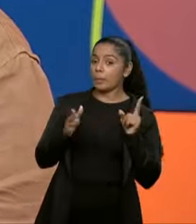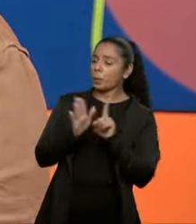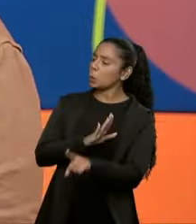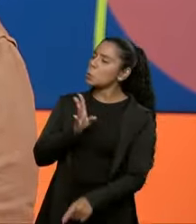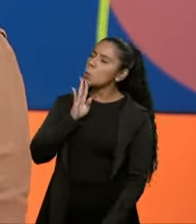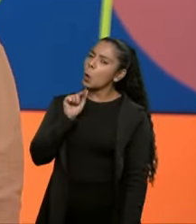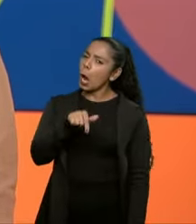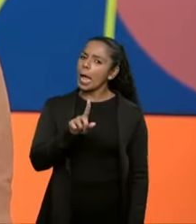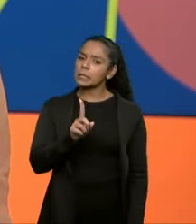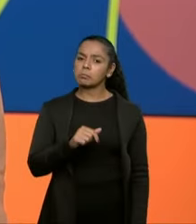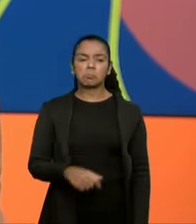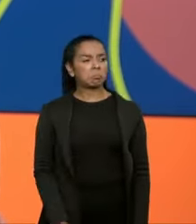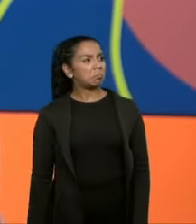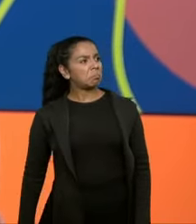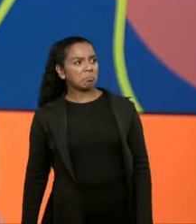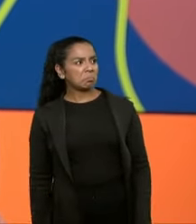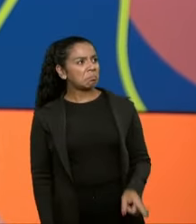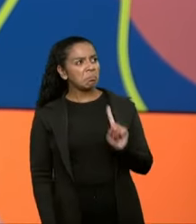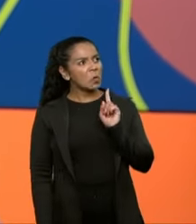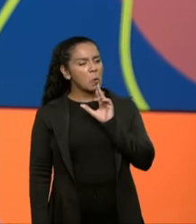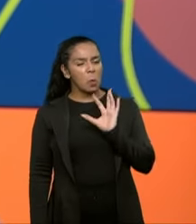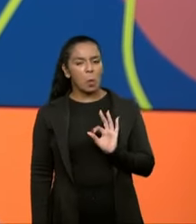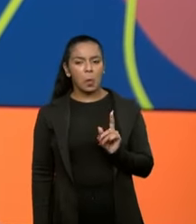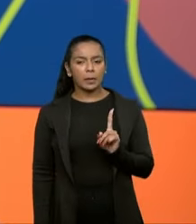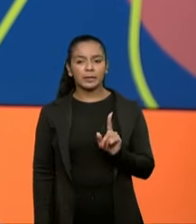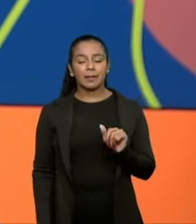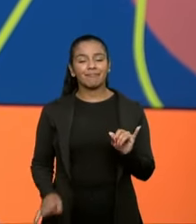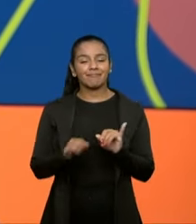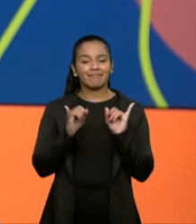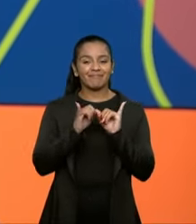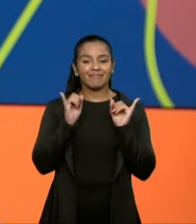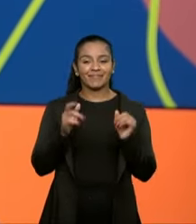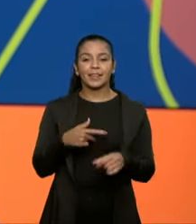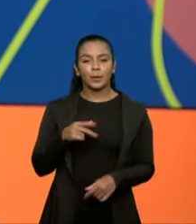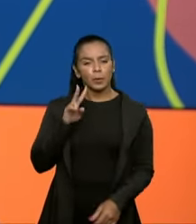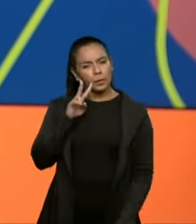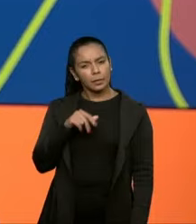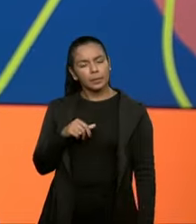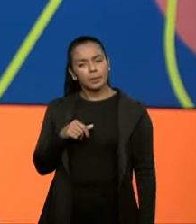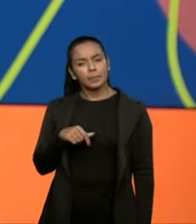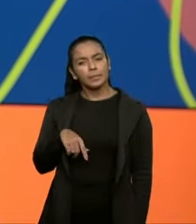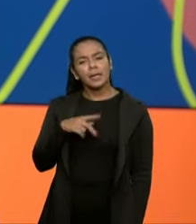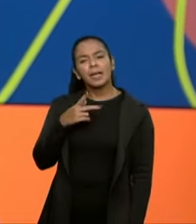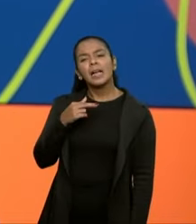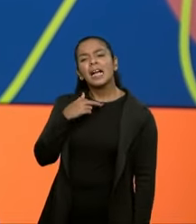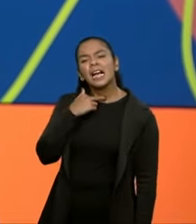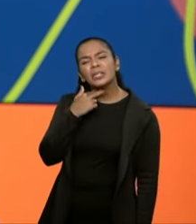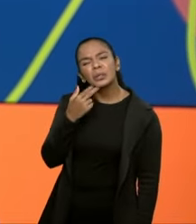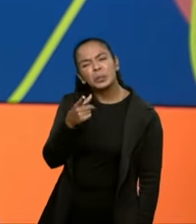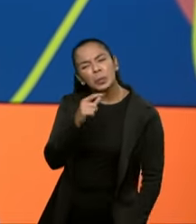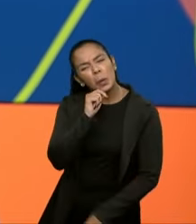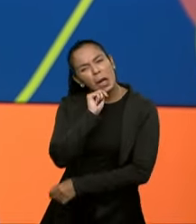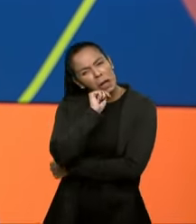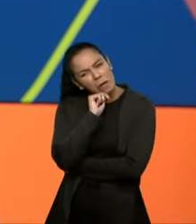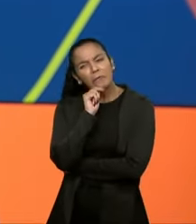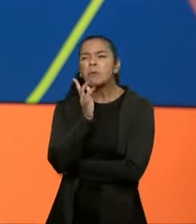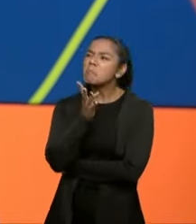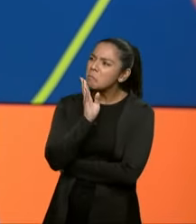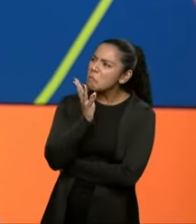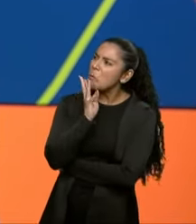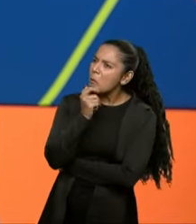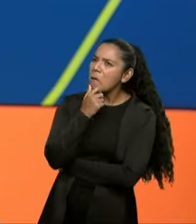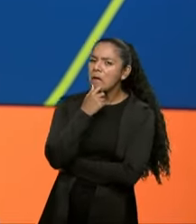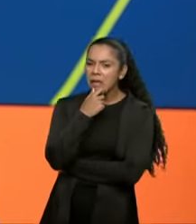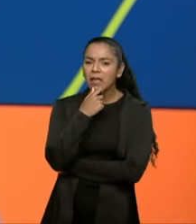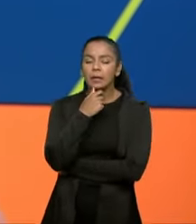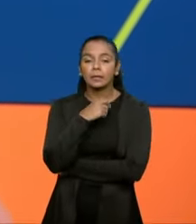olhou, não. Aí eu falei, não, é besteira, você pode ser... A sua voz, né, minha filha, que não me é muito estranha, não. Aí